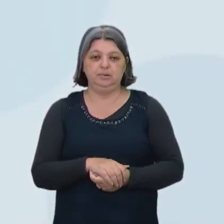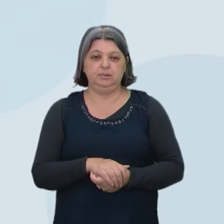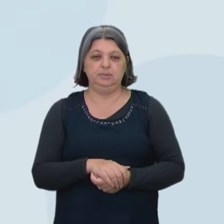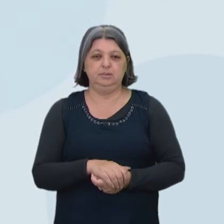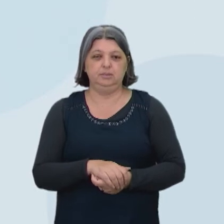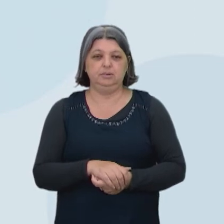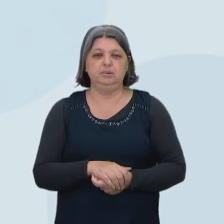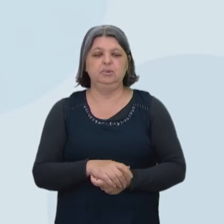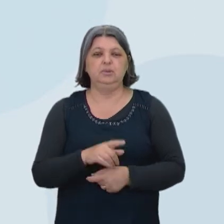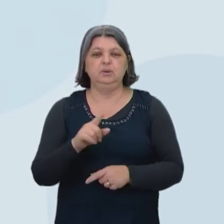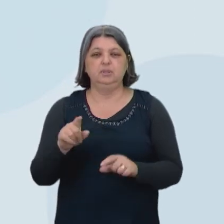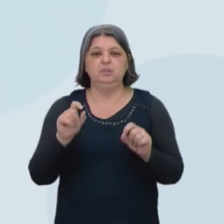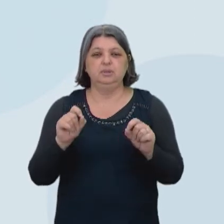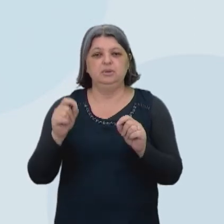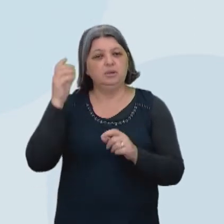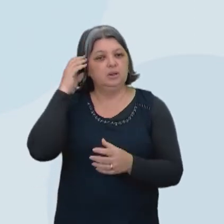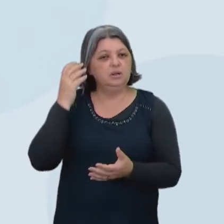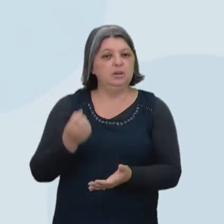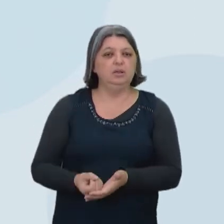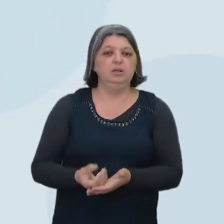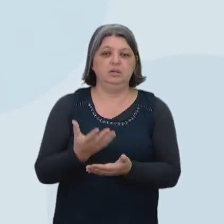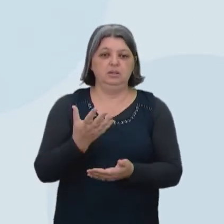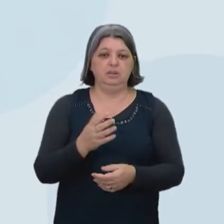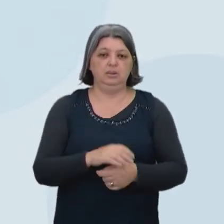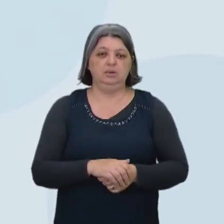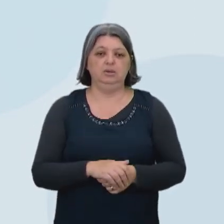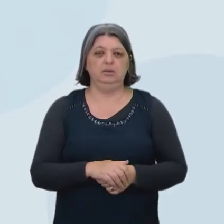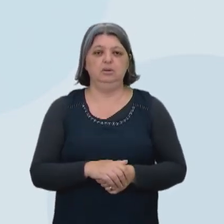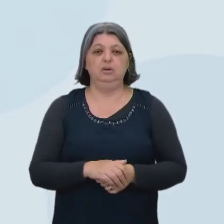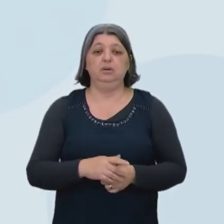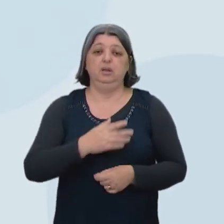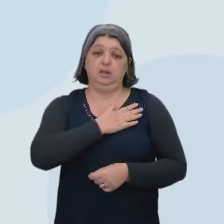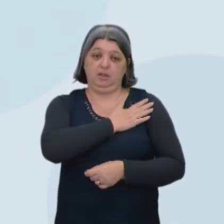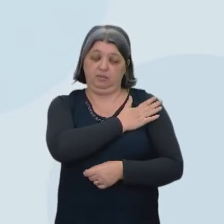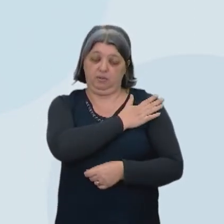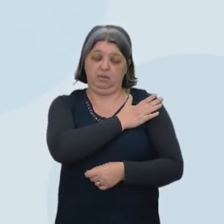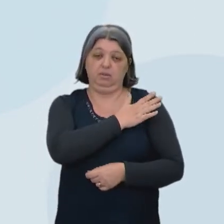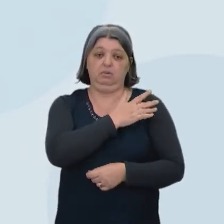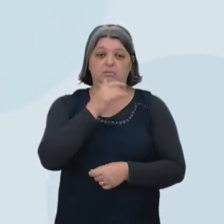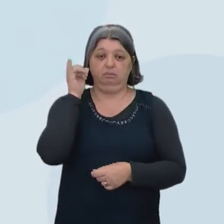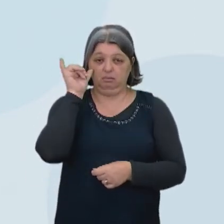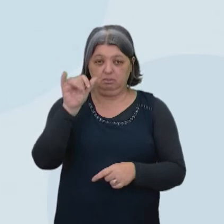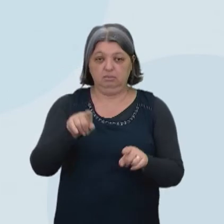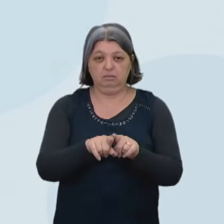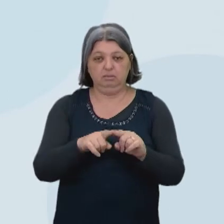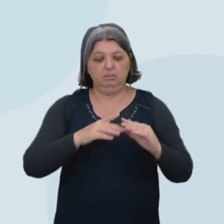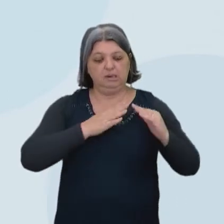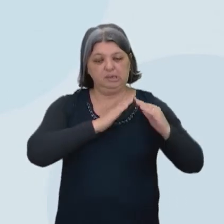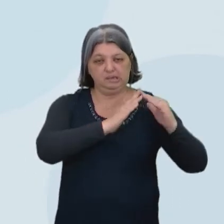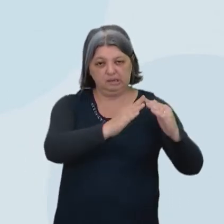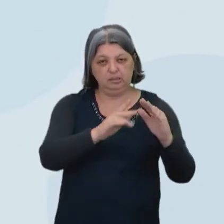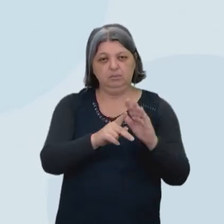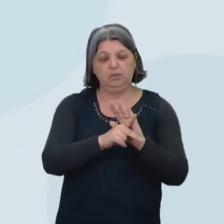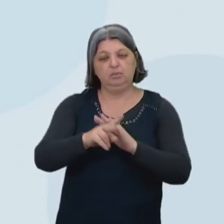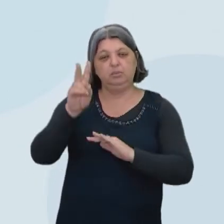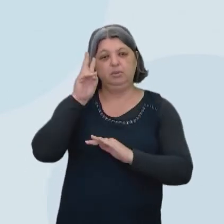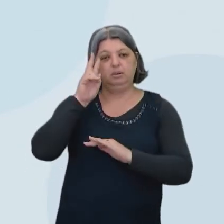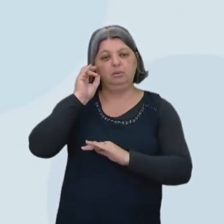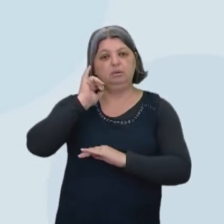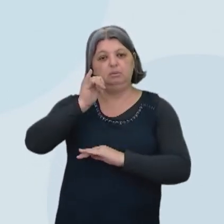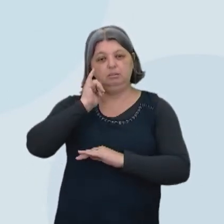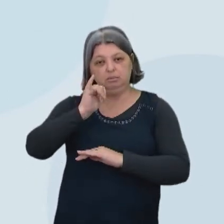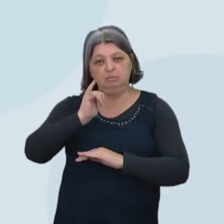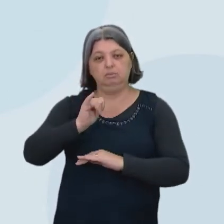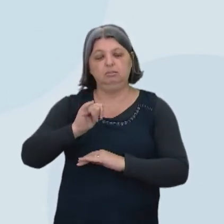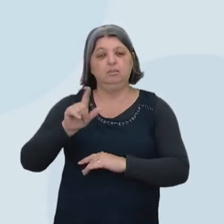Você está ouvindo o podcast Enraizando o Antirracismo nas Favelas, desconstruindo narrativas sociais sobre racismo no